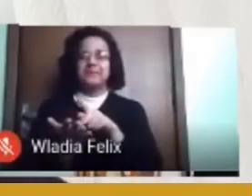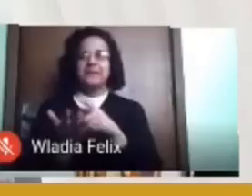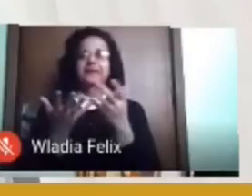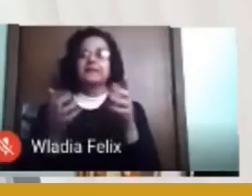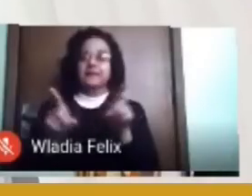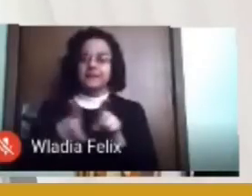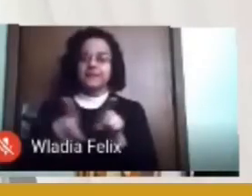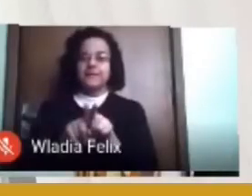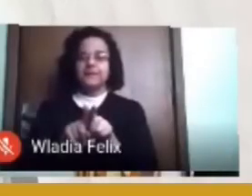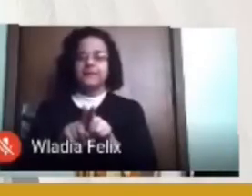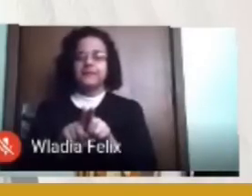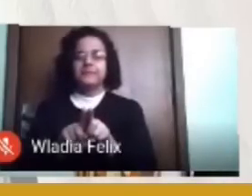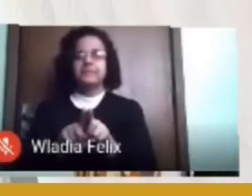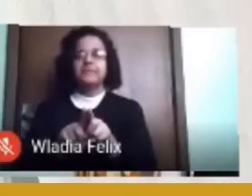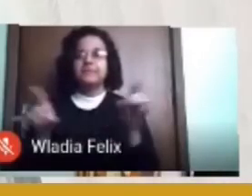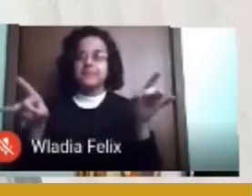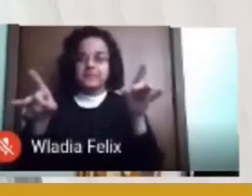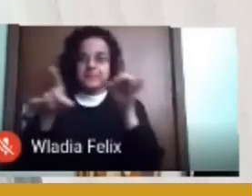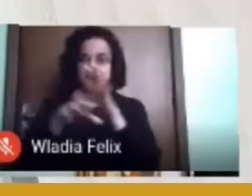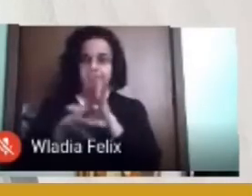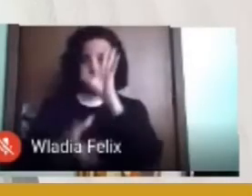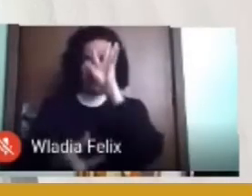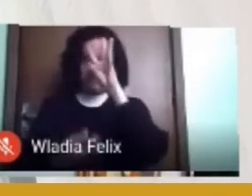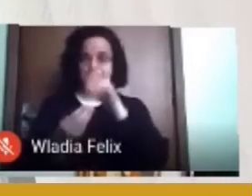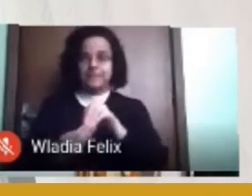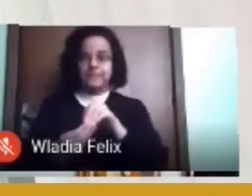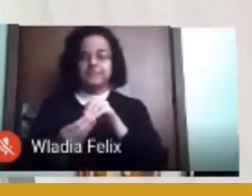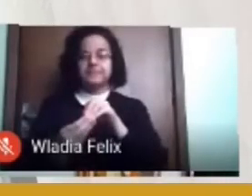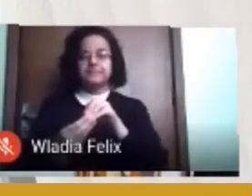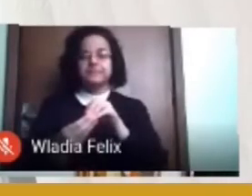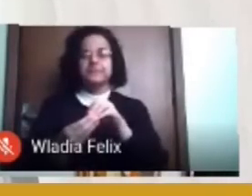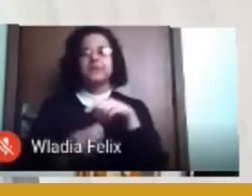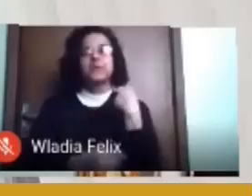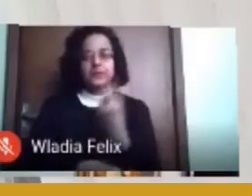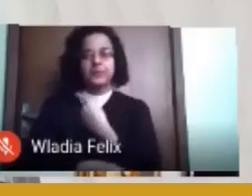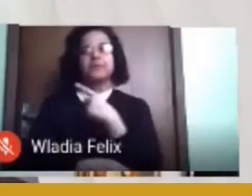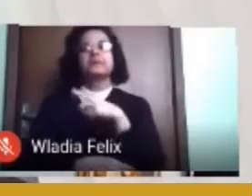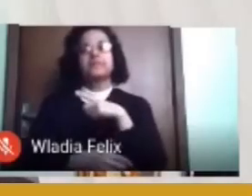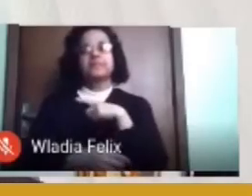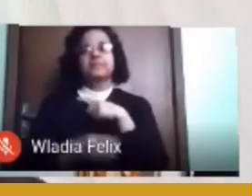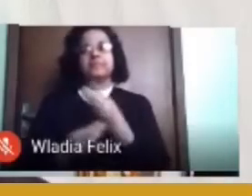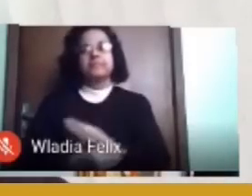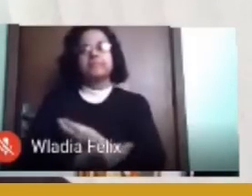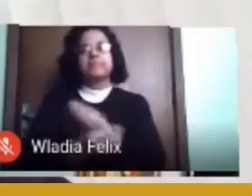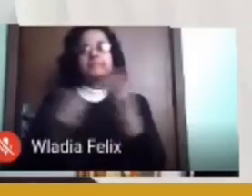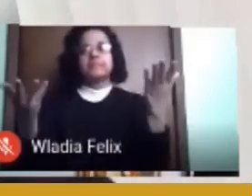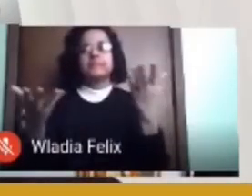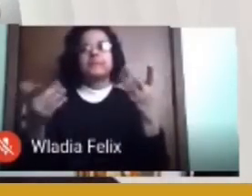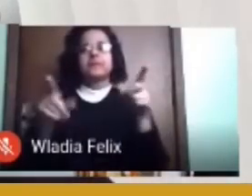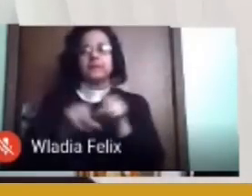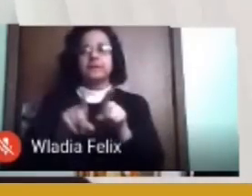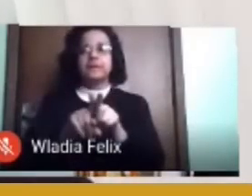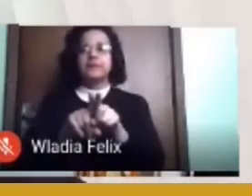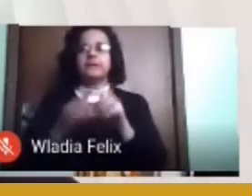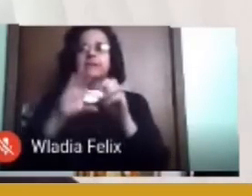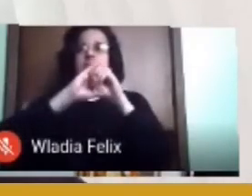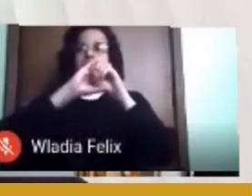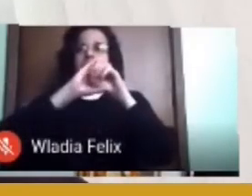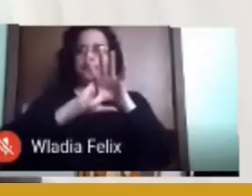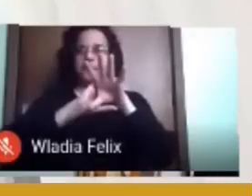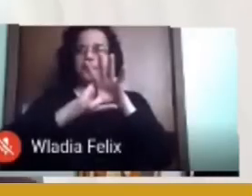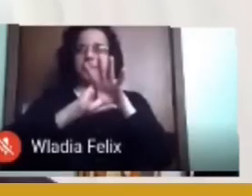forma presencial. Adri, se quer desejar um bom dia para o pessoal aí, dá um tchau.